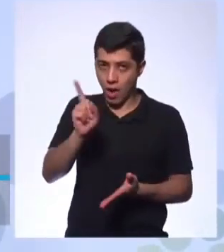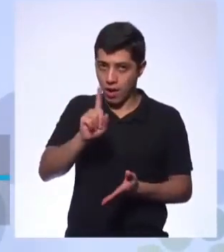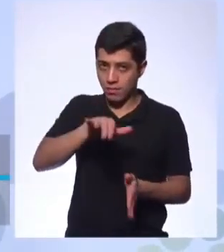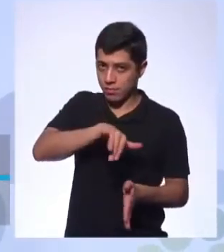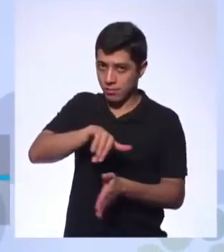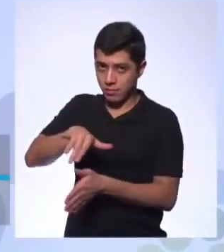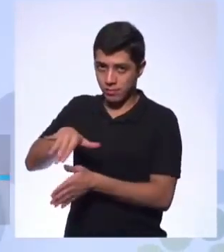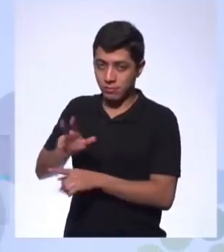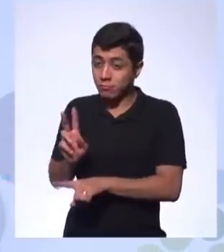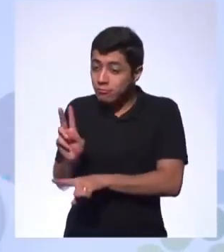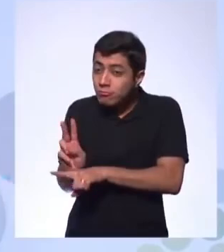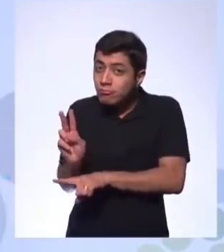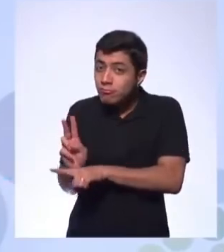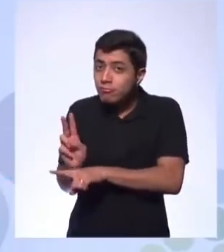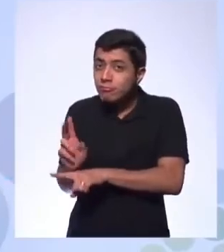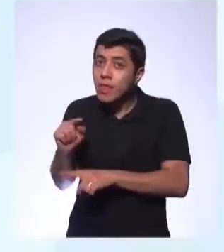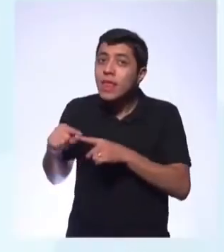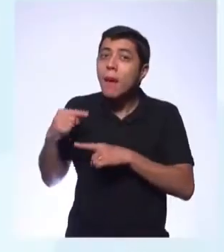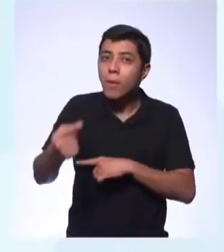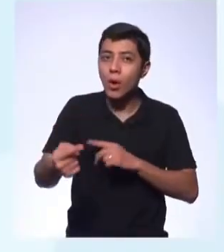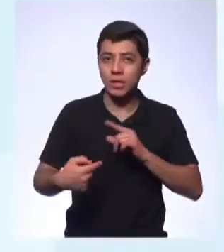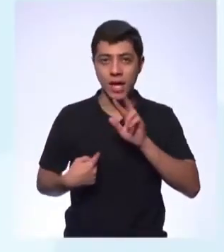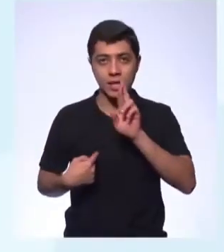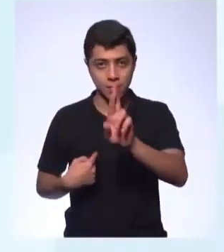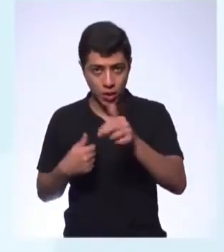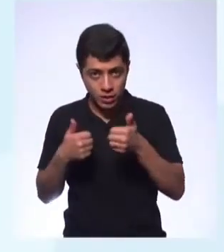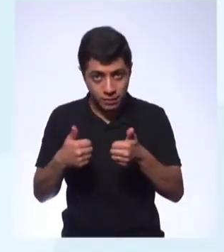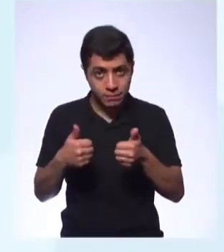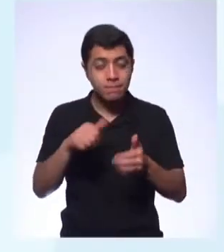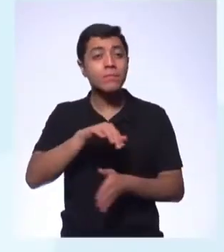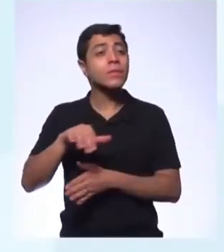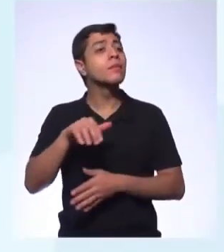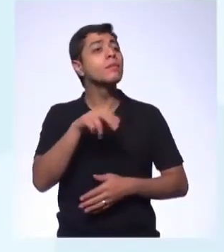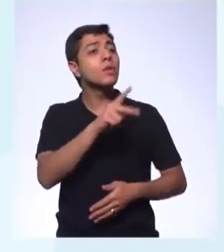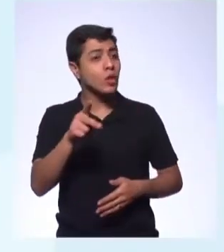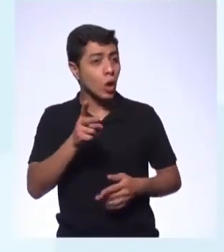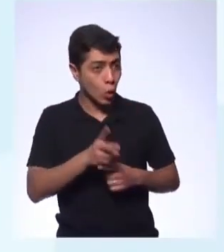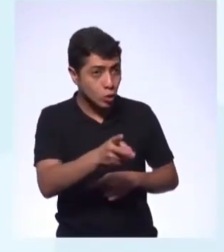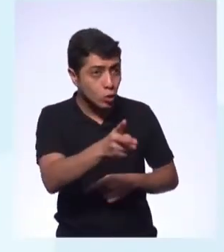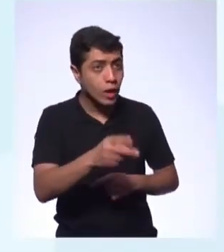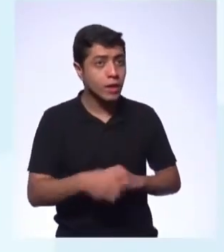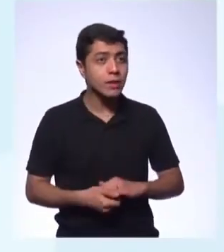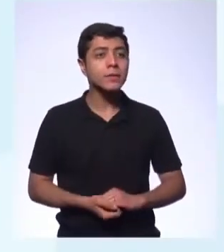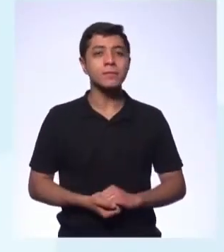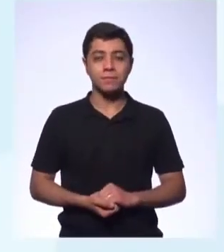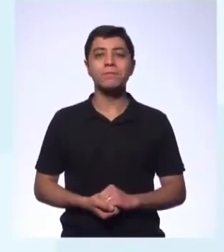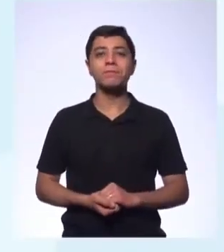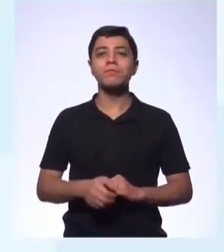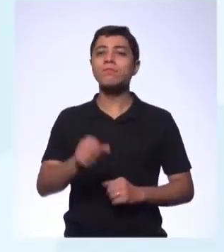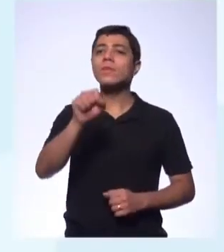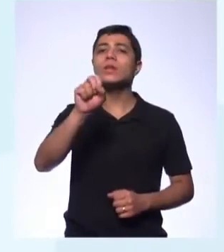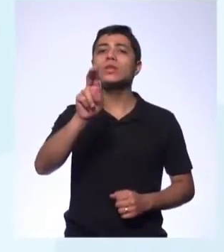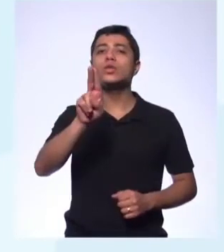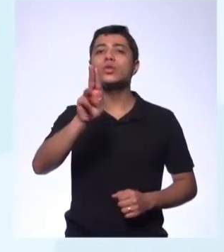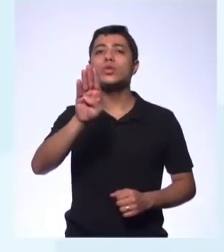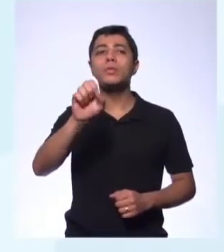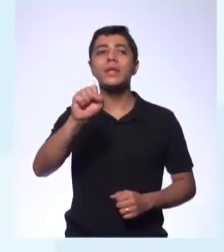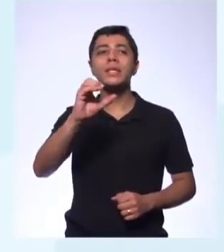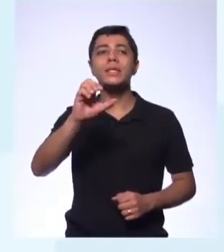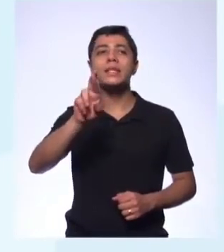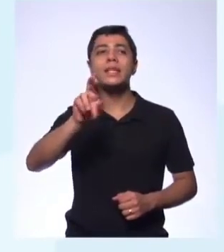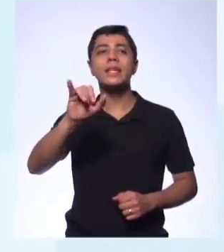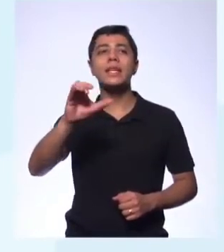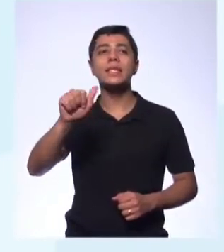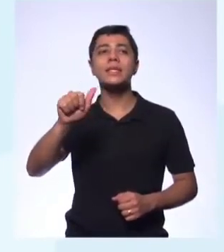vamos continuar? Vamos lá, então. A subscrição. Eis-me aqui, sou a subscrição, mas sem